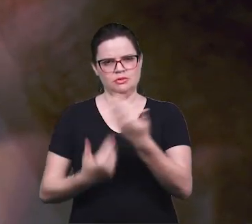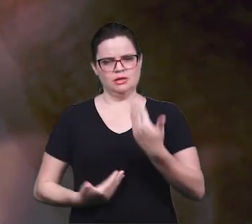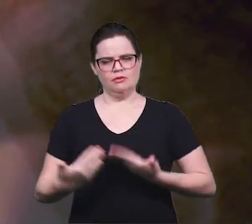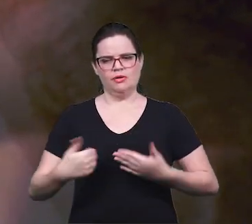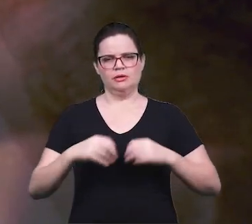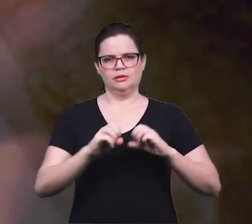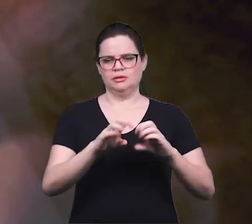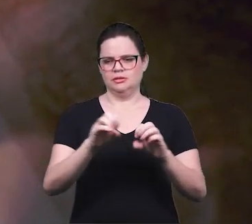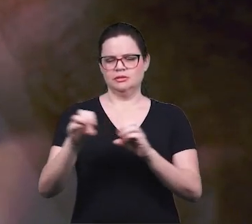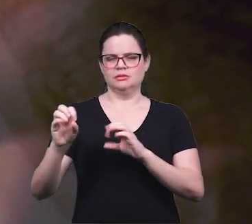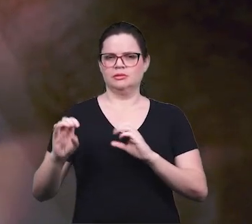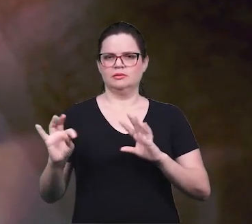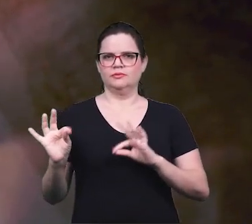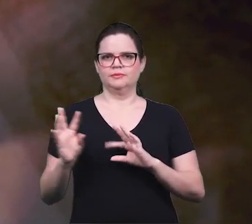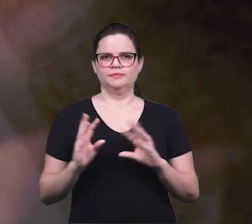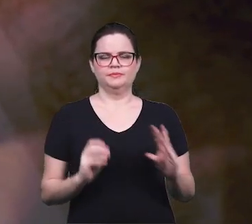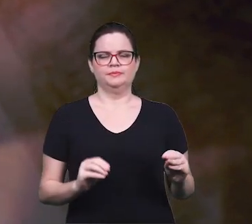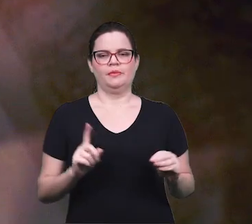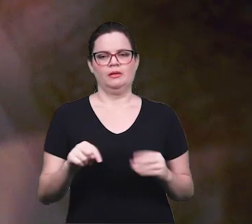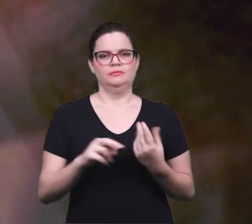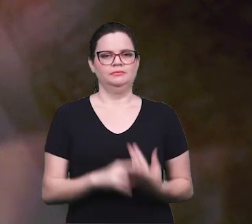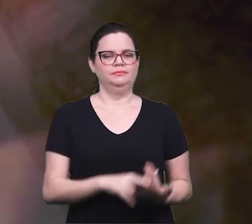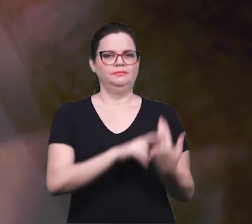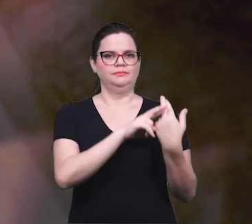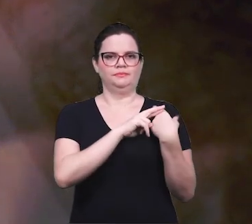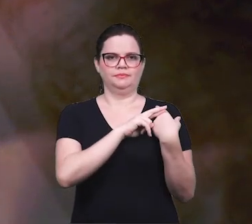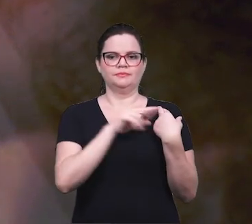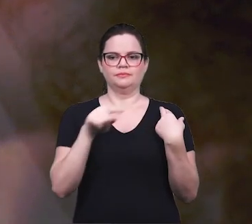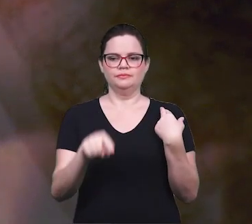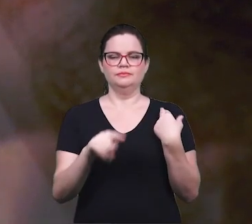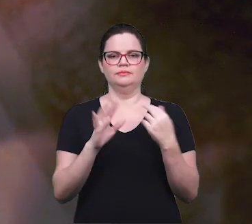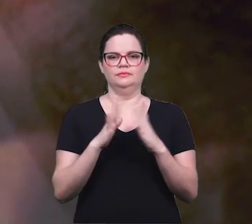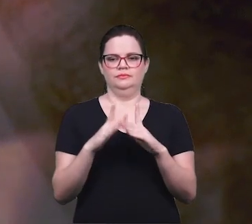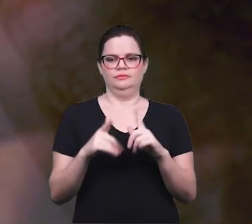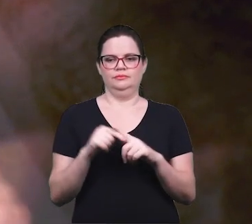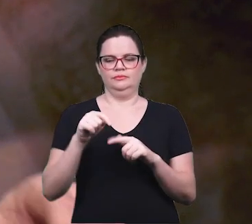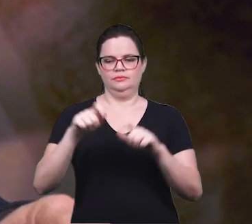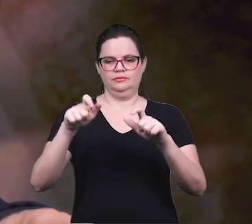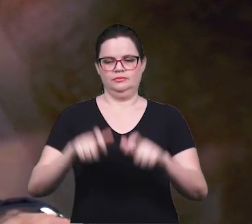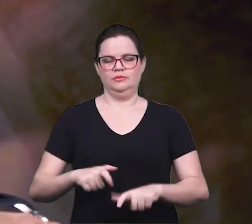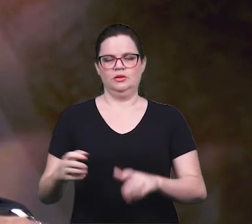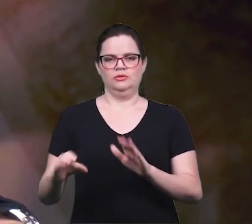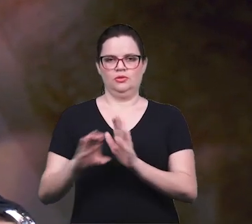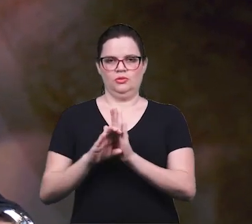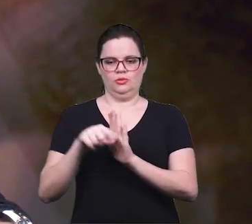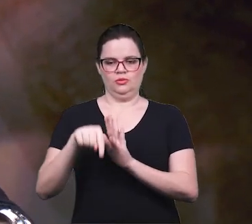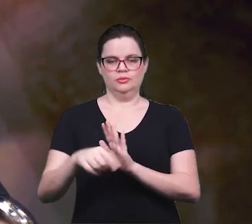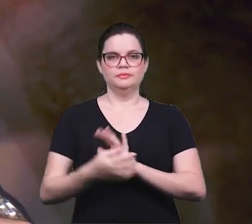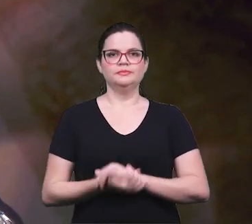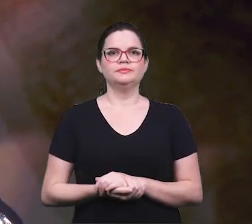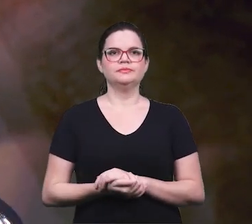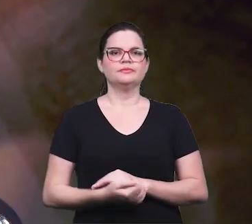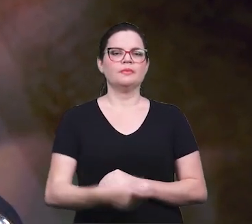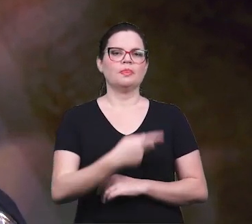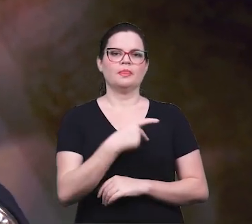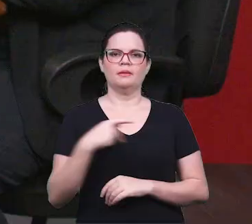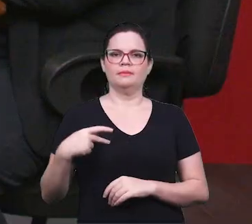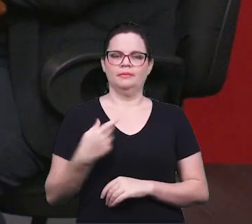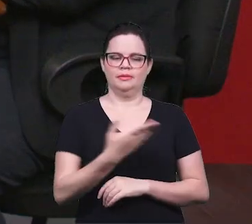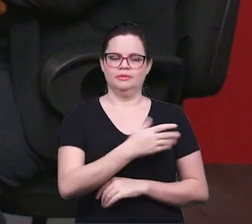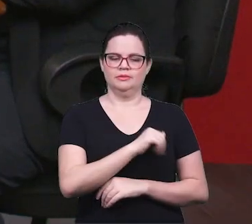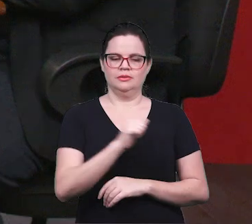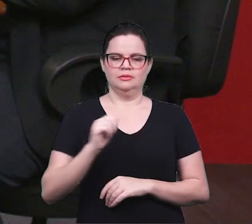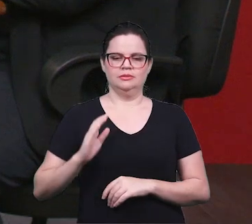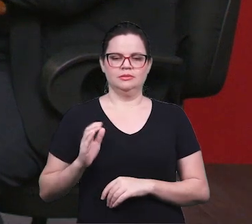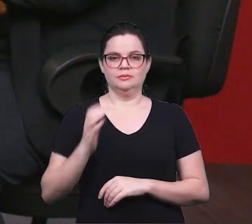ministro, o que estava à frente da igreja de Colossos. Pastor Antônio Carlos.